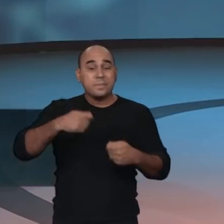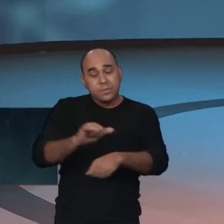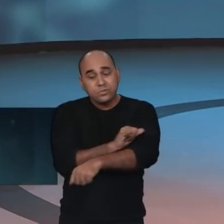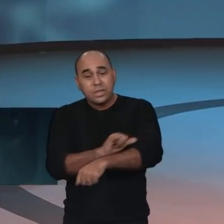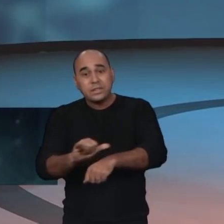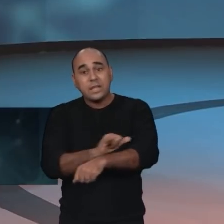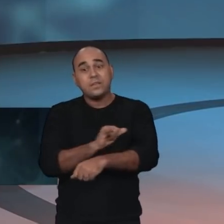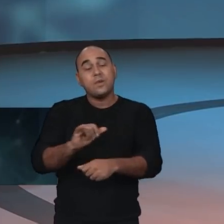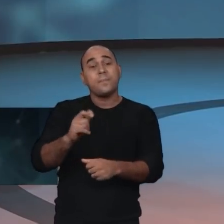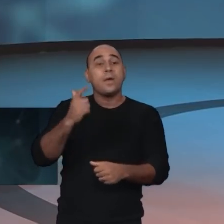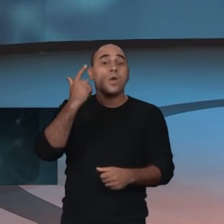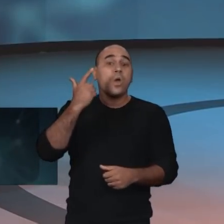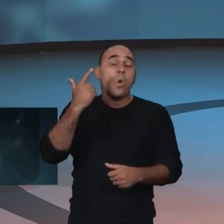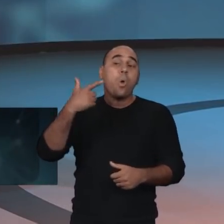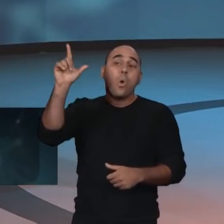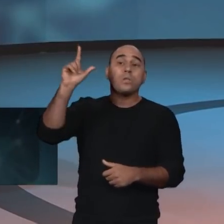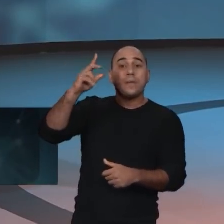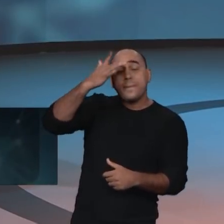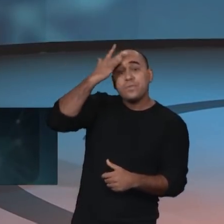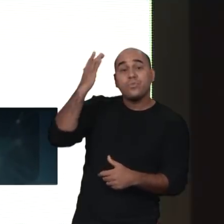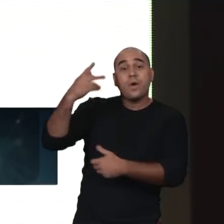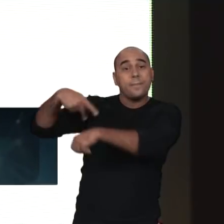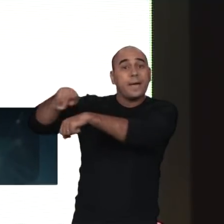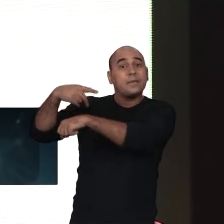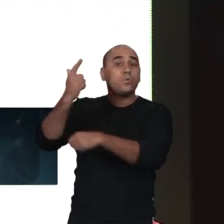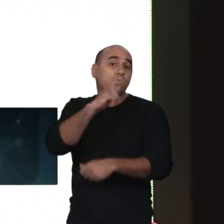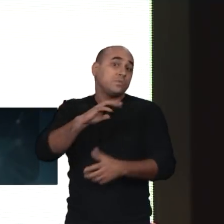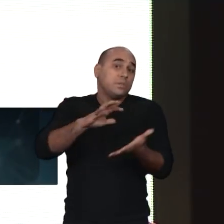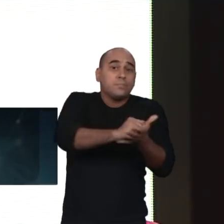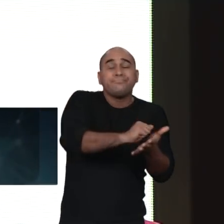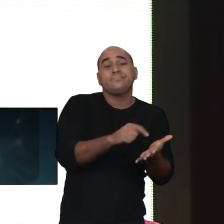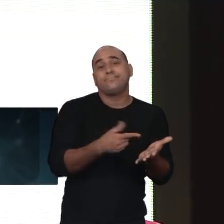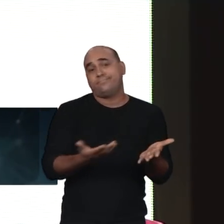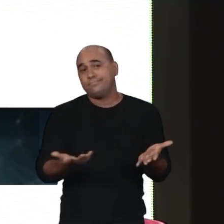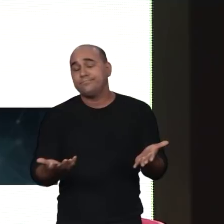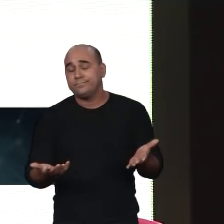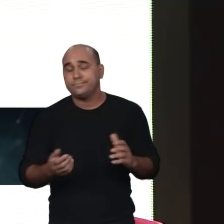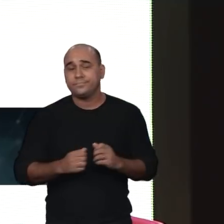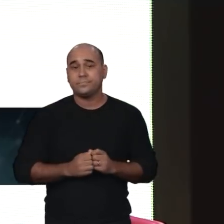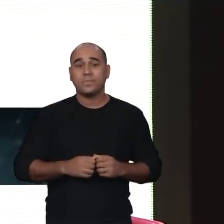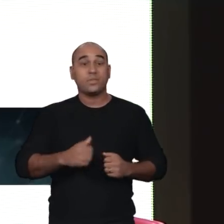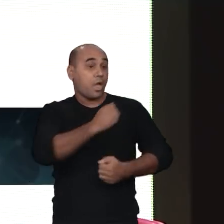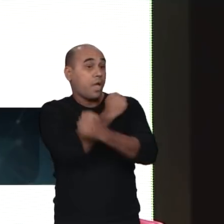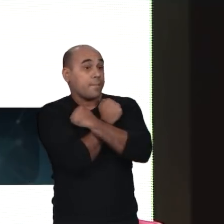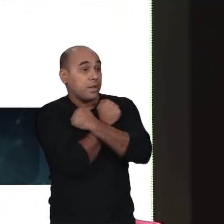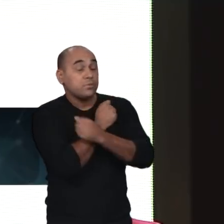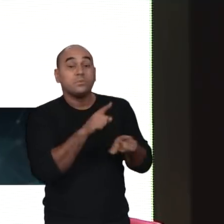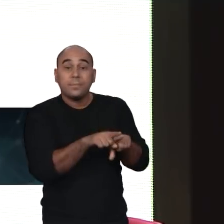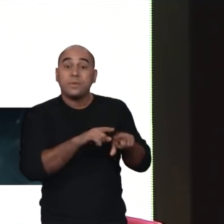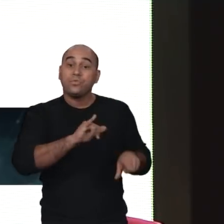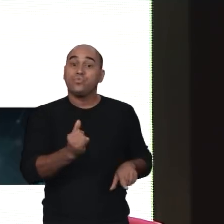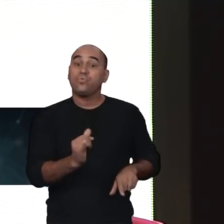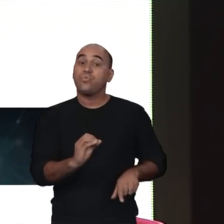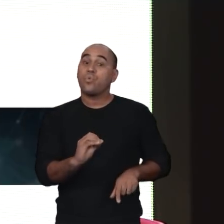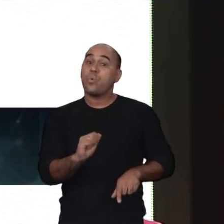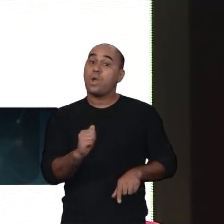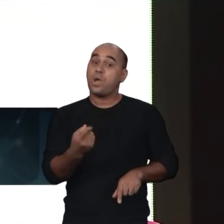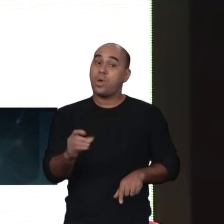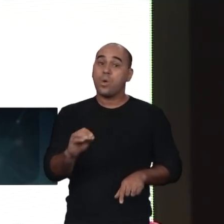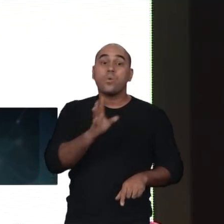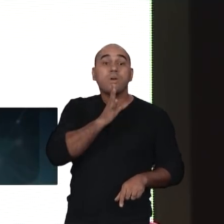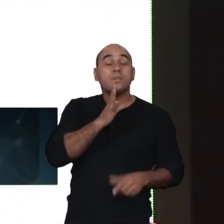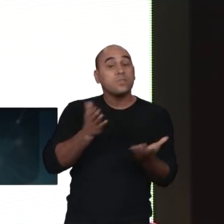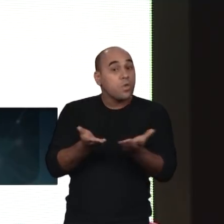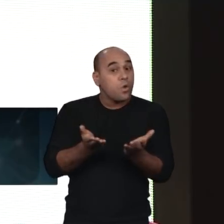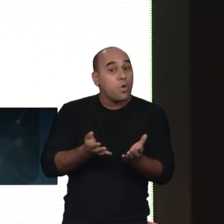possam estar junto Também conosco, né? pedir. E o meu Legal. abraço muito querido também para o João, o filho do pastor Adriano Luz, que eu conheci hoje, né,